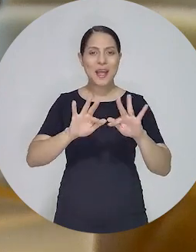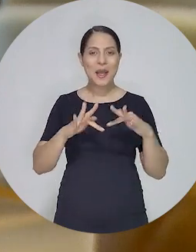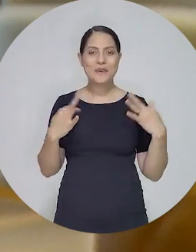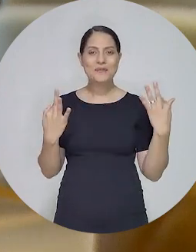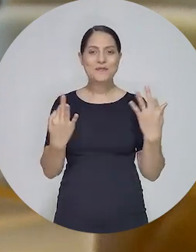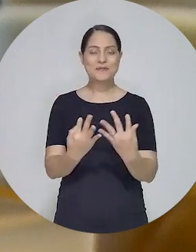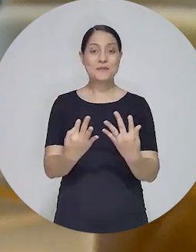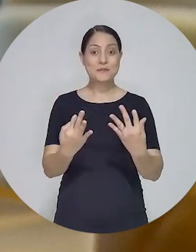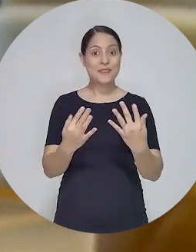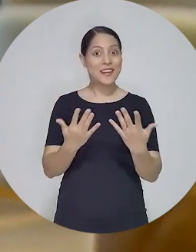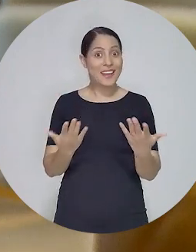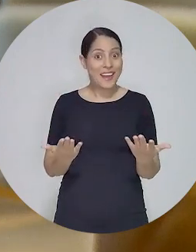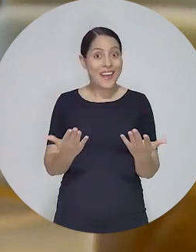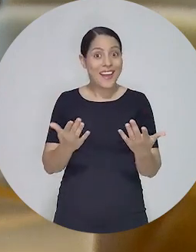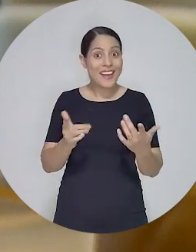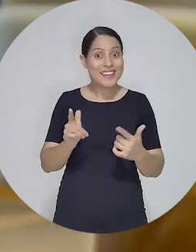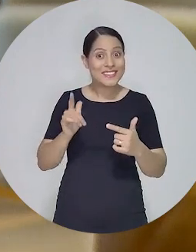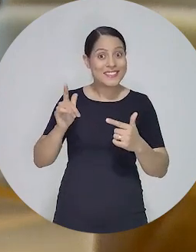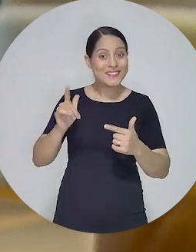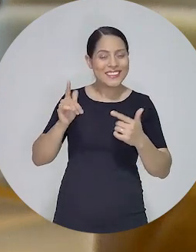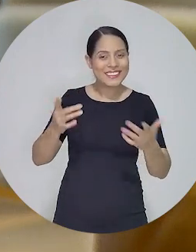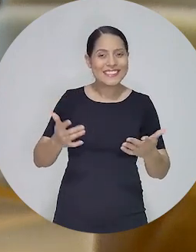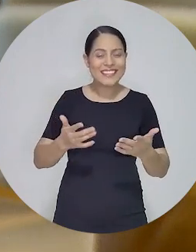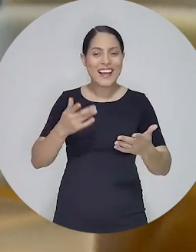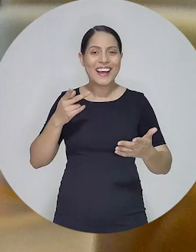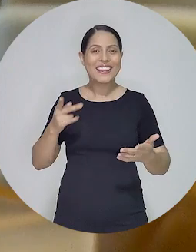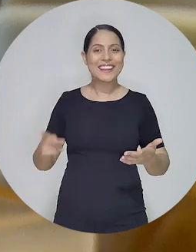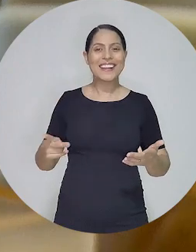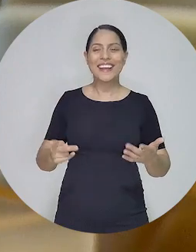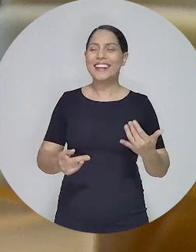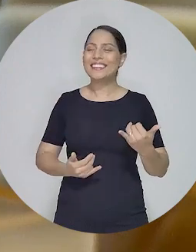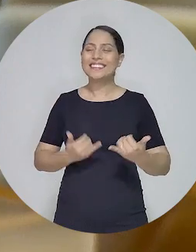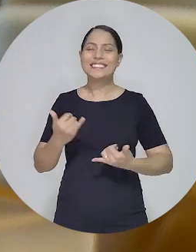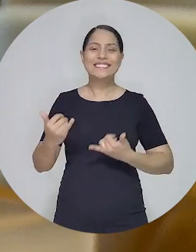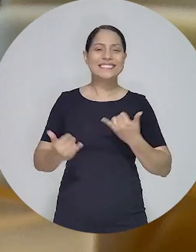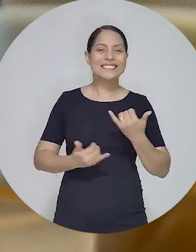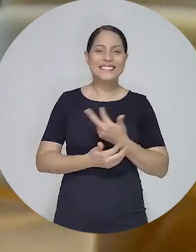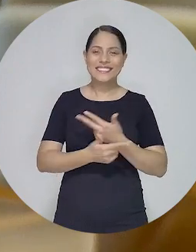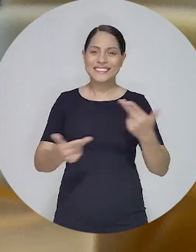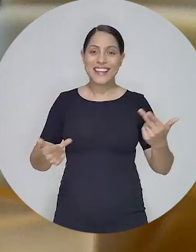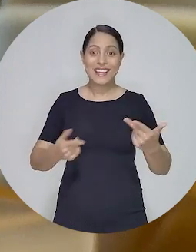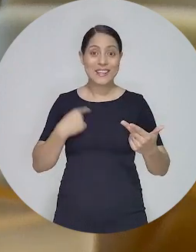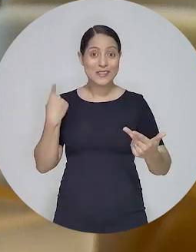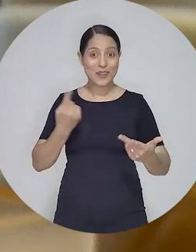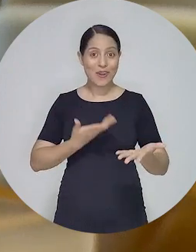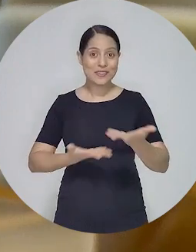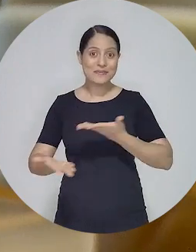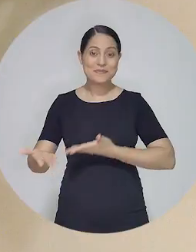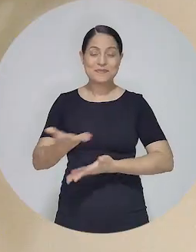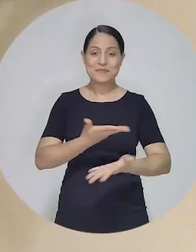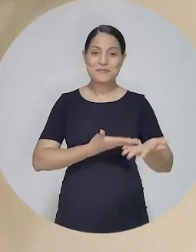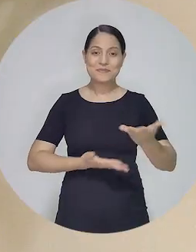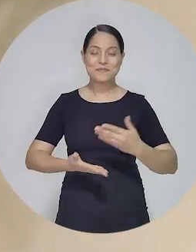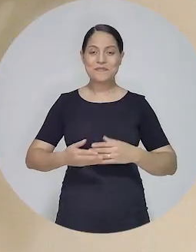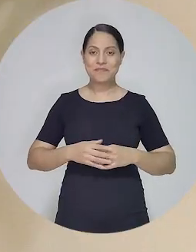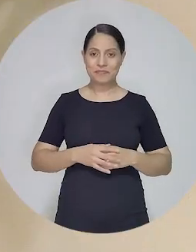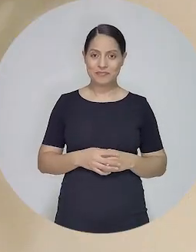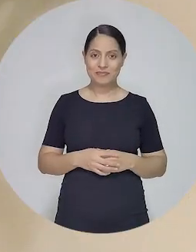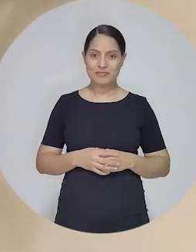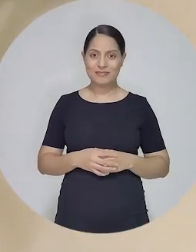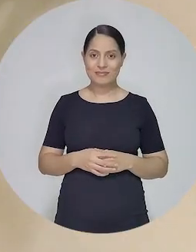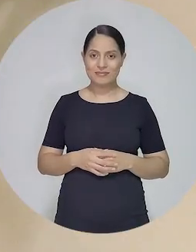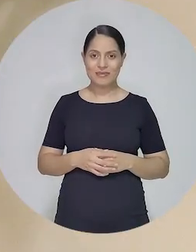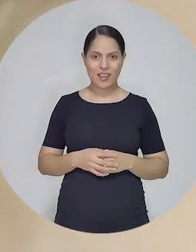uma forma de diversão, não só dele, mas de todos nós que estamos em torno dele. Beto